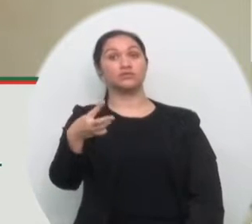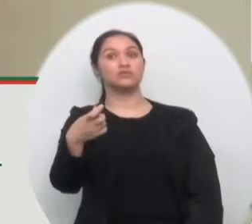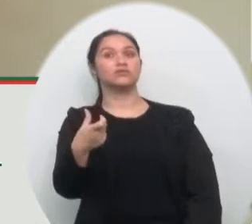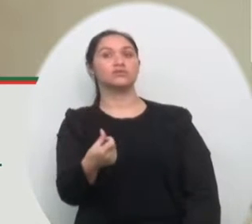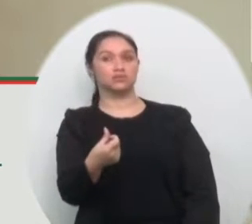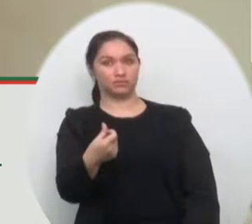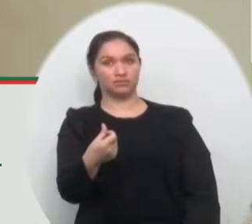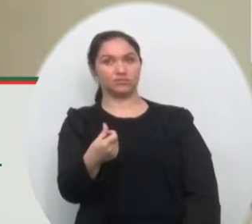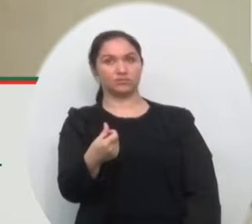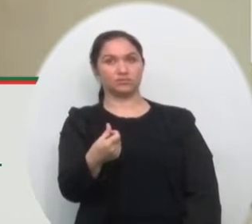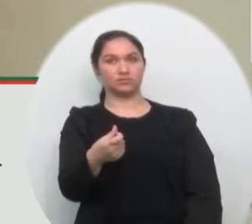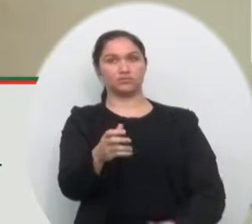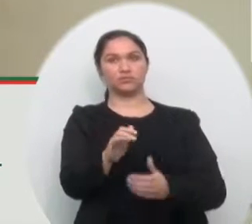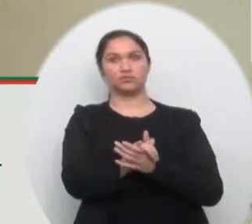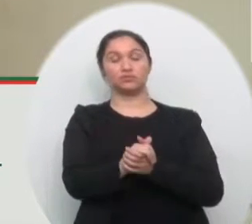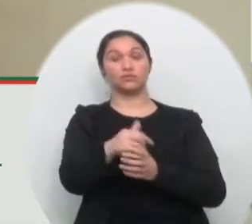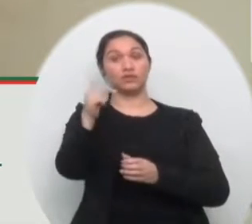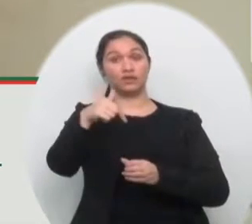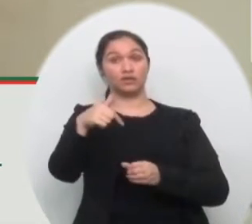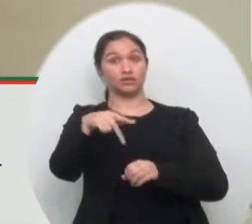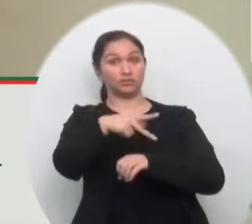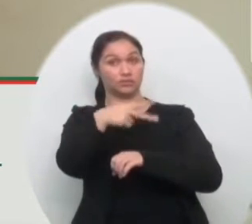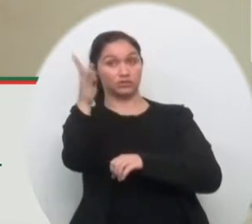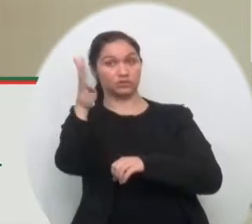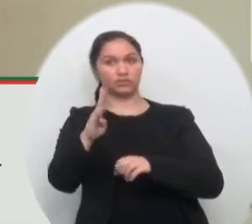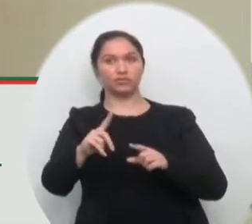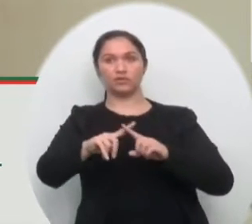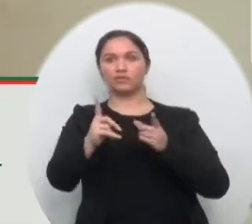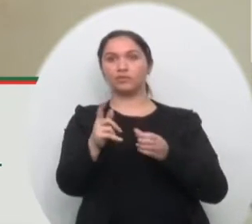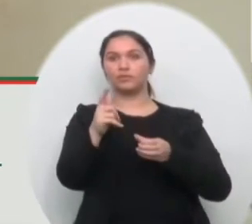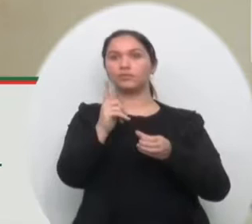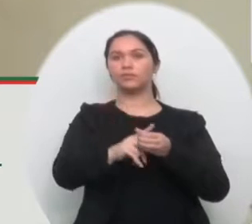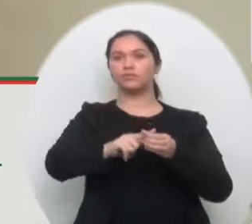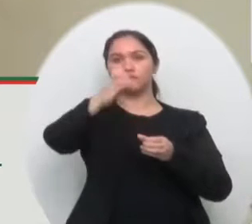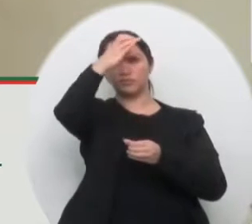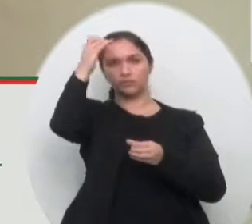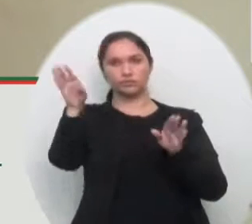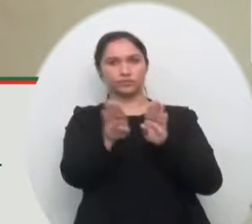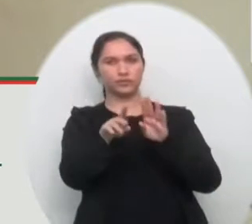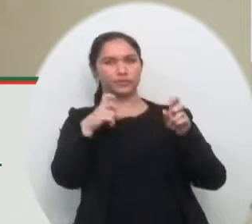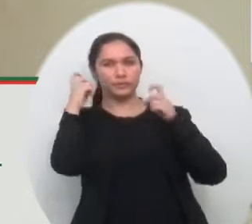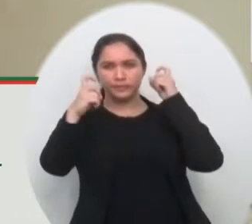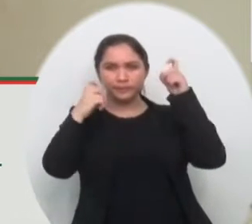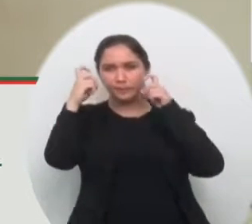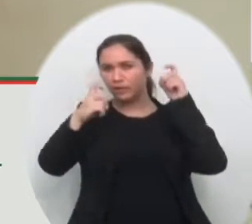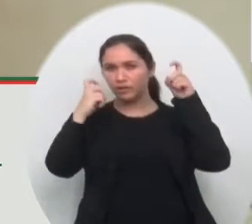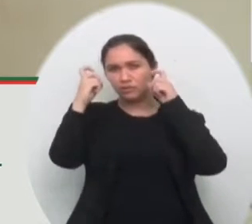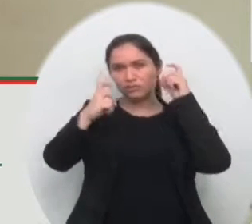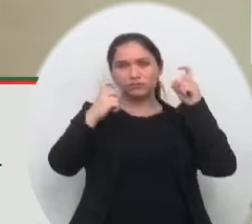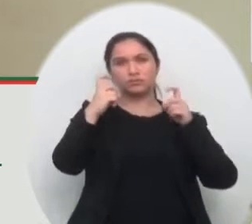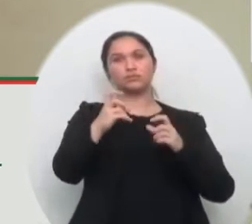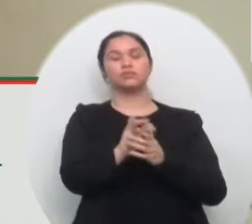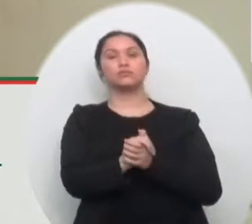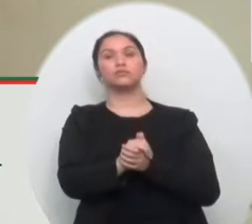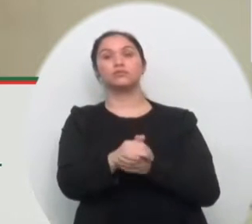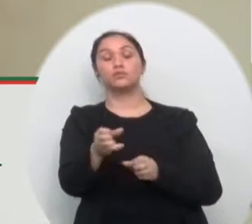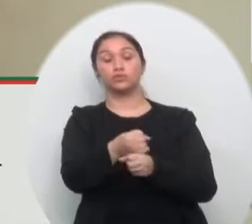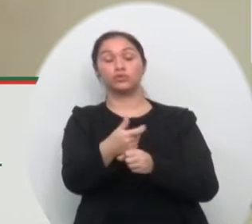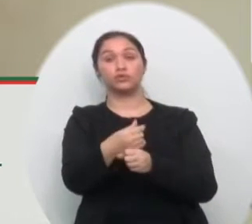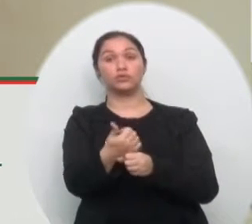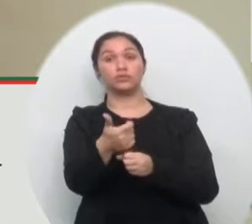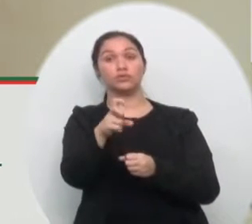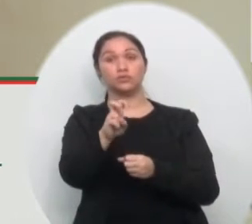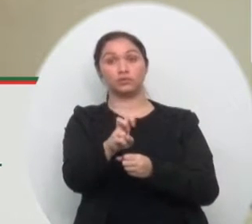em relação à relação brasileira, mas a questão do município também nos preocupa muito, né? E preocupou muito o vereador, que em 2015